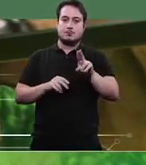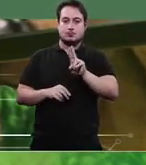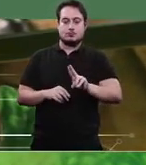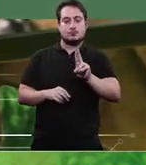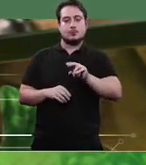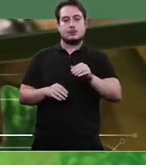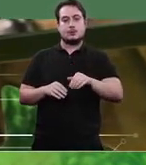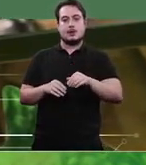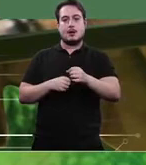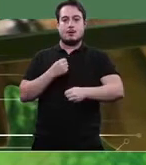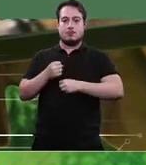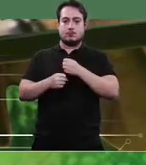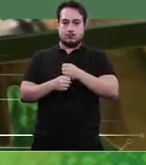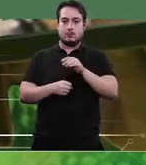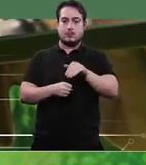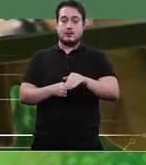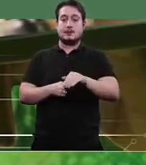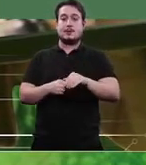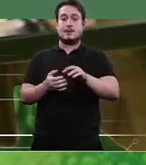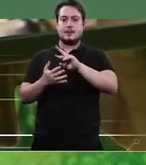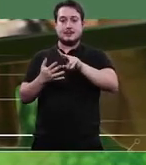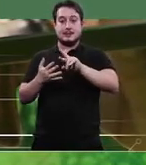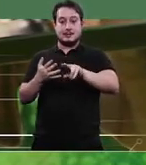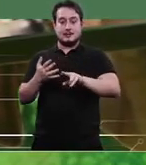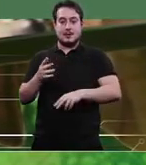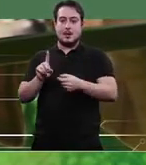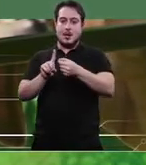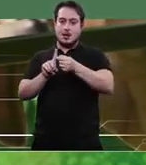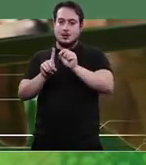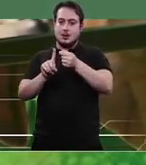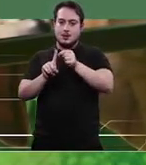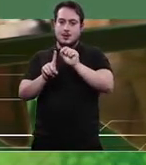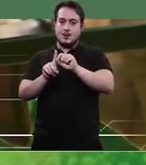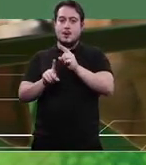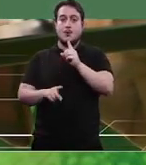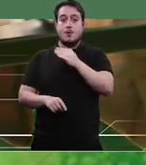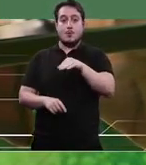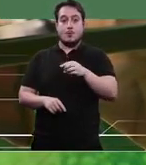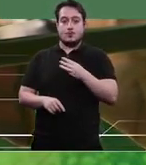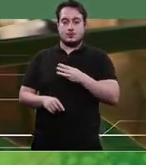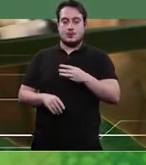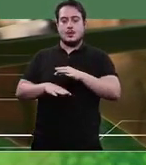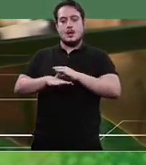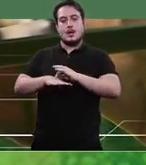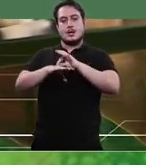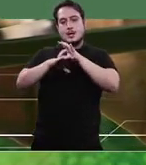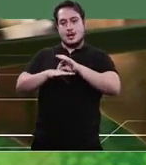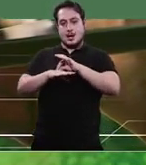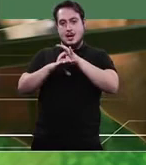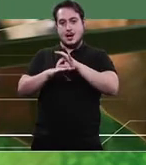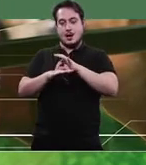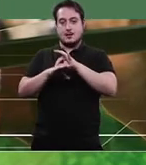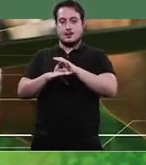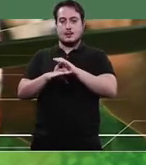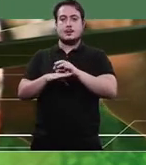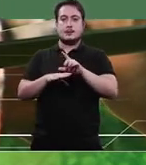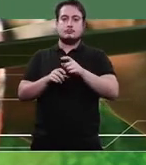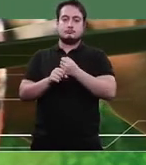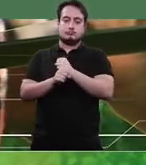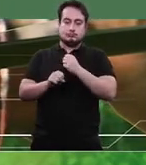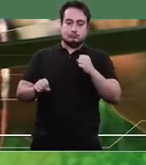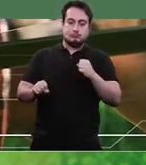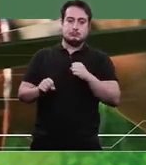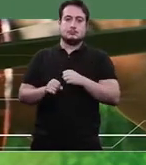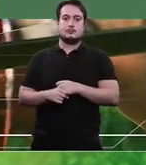e uma distribuição aí em soja, que representa 1/3 das exportações, a carne também tem uma representação grande, de